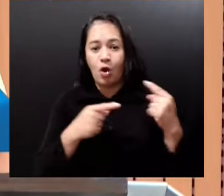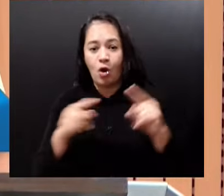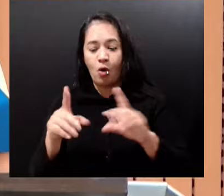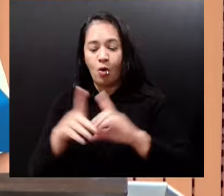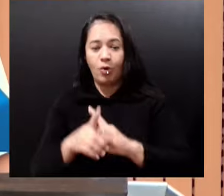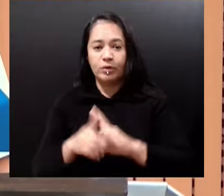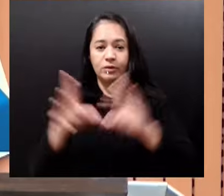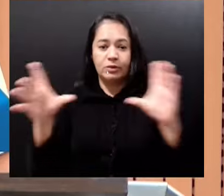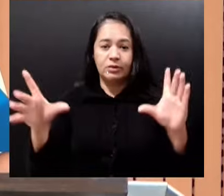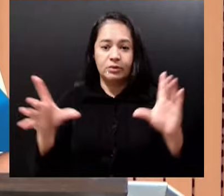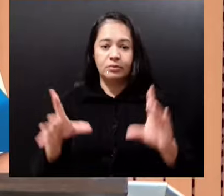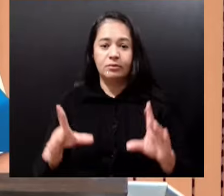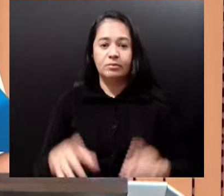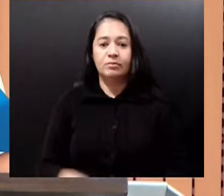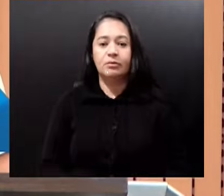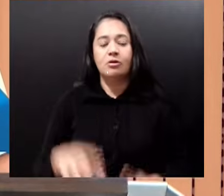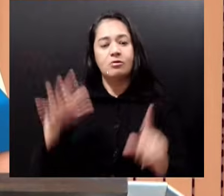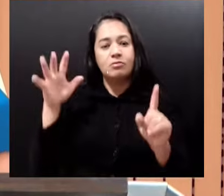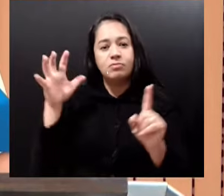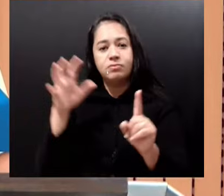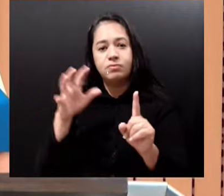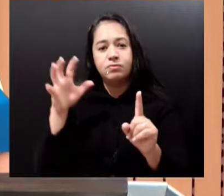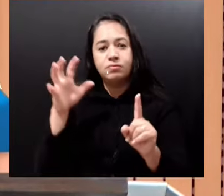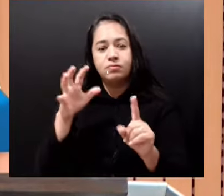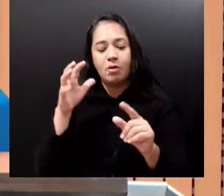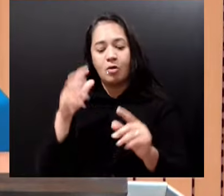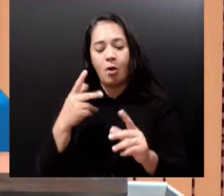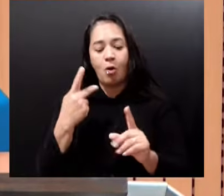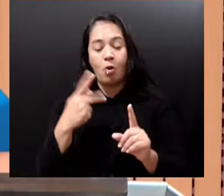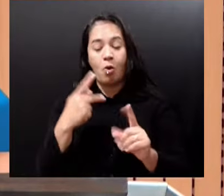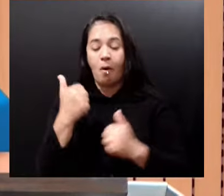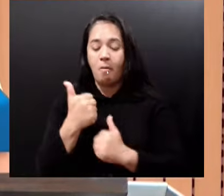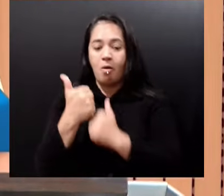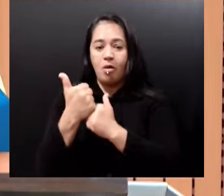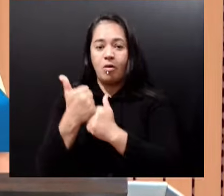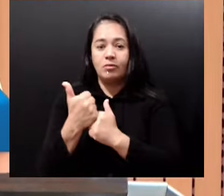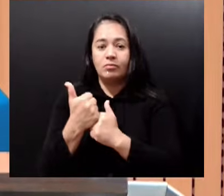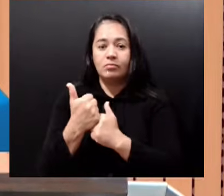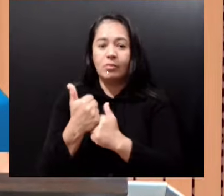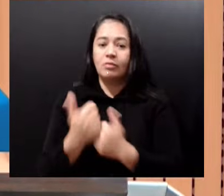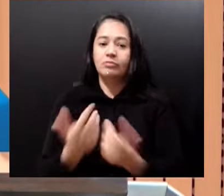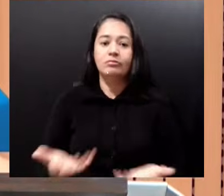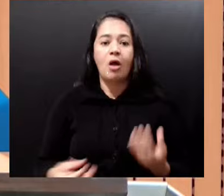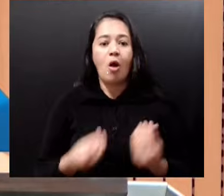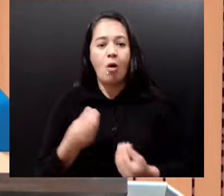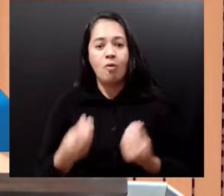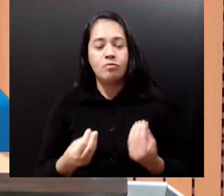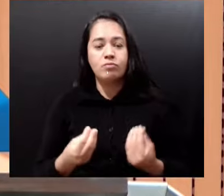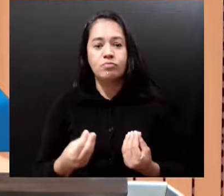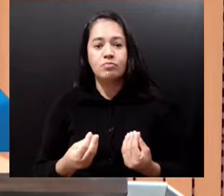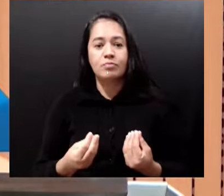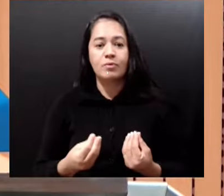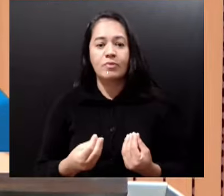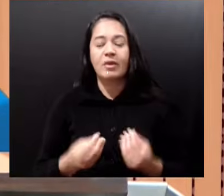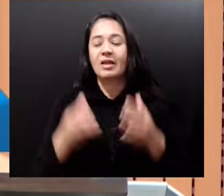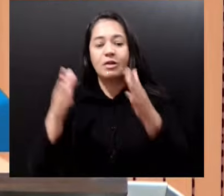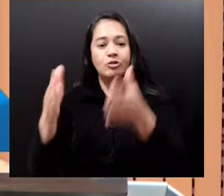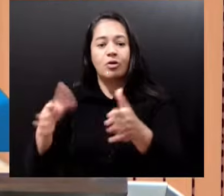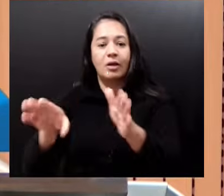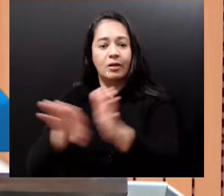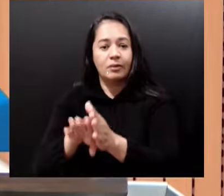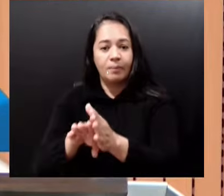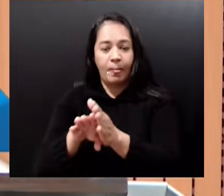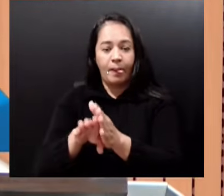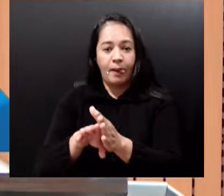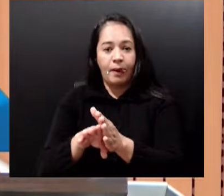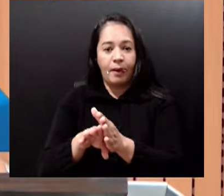e incitou os seus apoiadores a se radicalizarem, e acho que o que chegou ao fato lá do 8